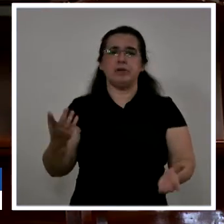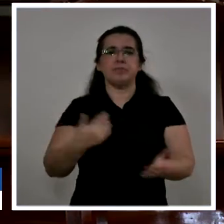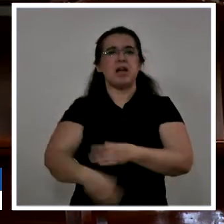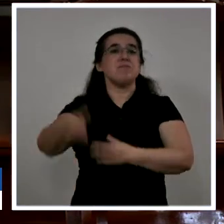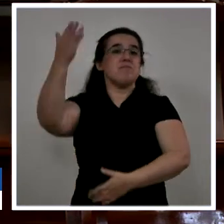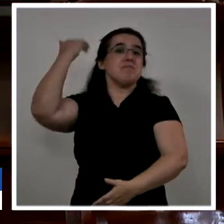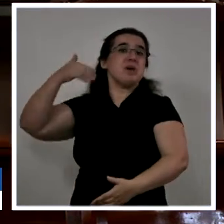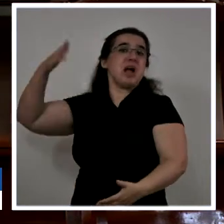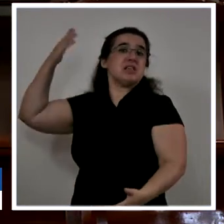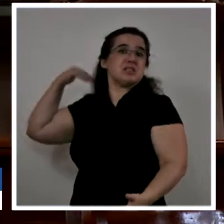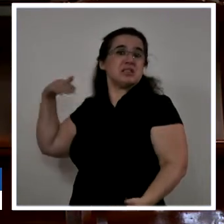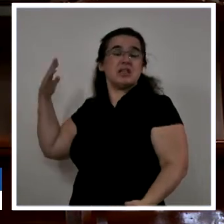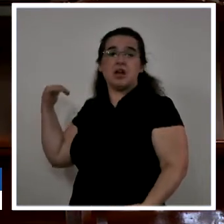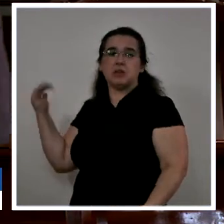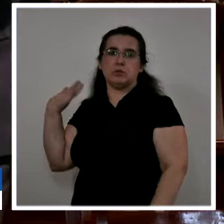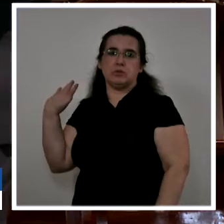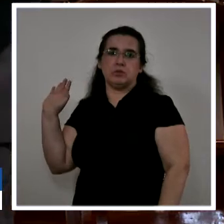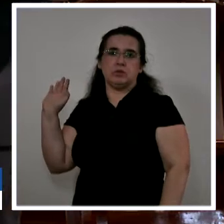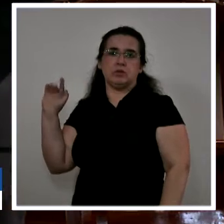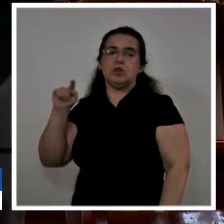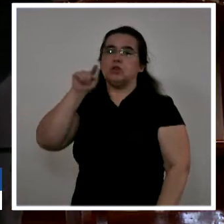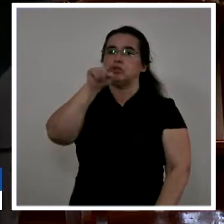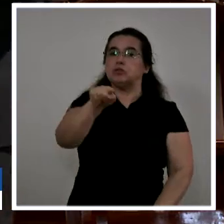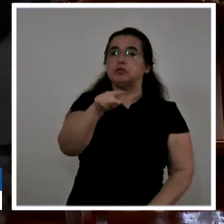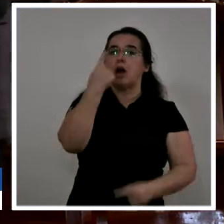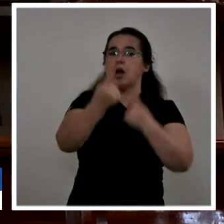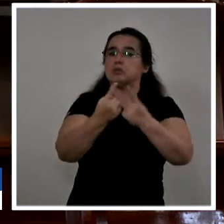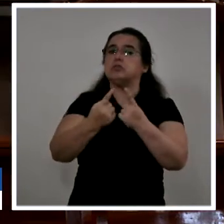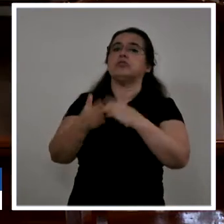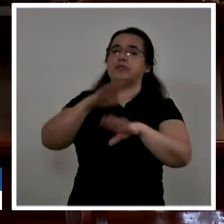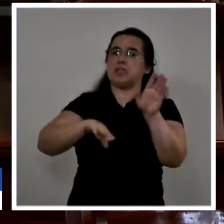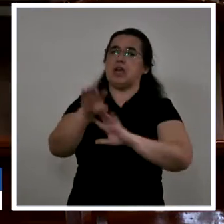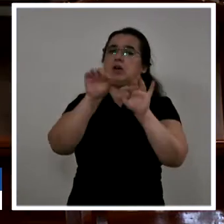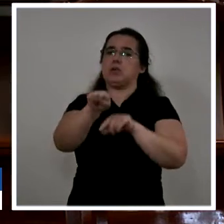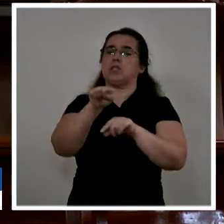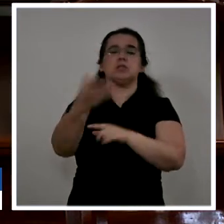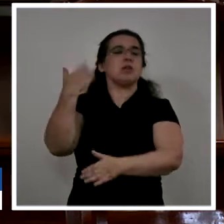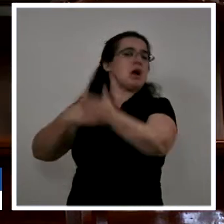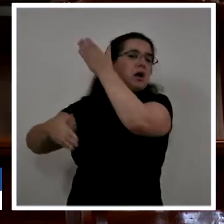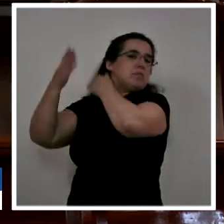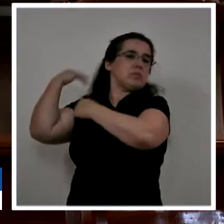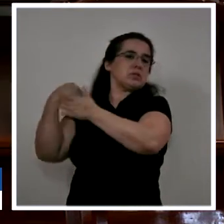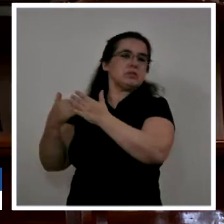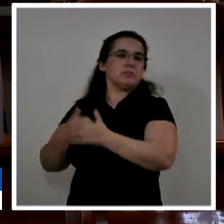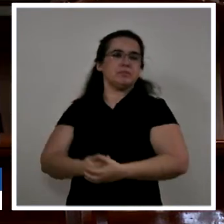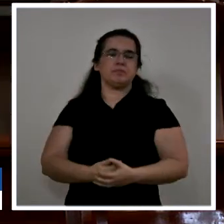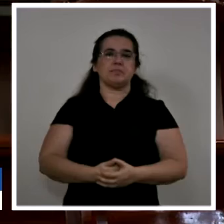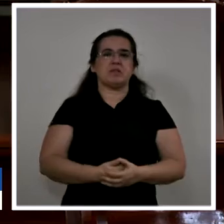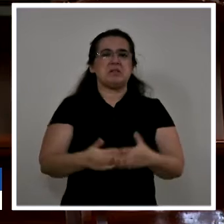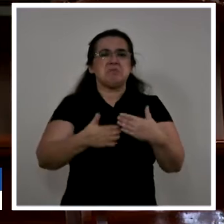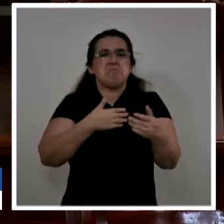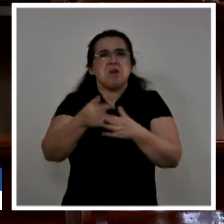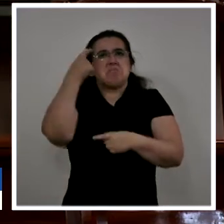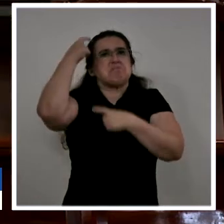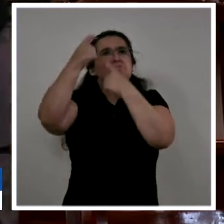were that way. Tempo passado. Tais fostes alguns de vós, no passado. So no matter what you think about how you're born, e portanto, não importa o que pensem